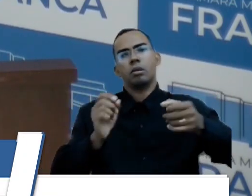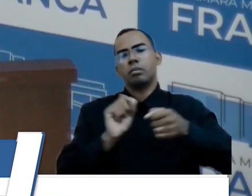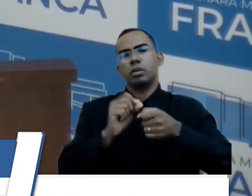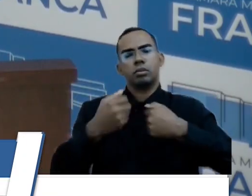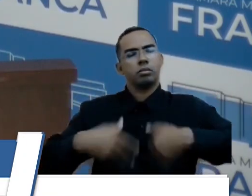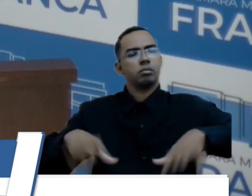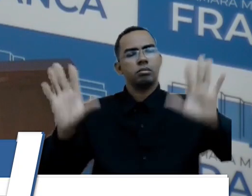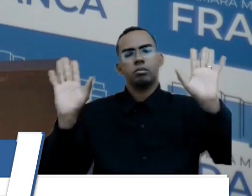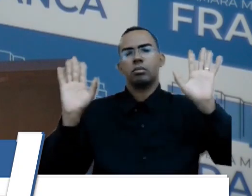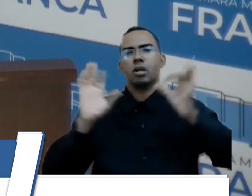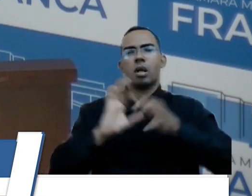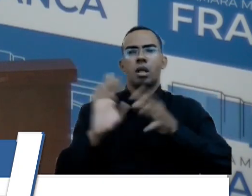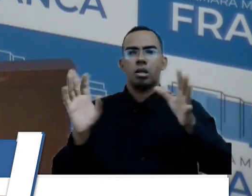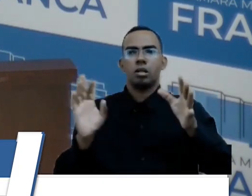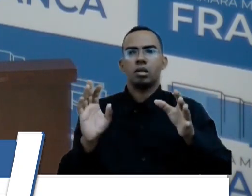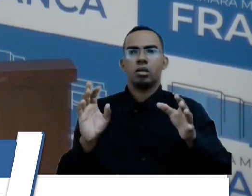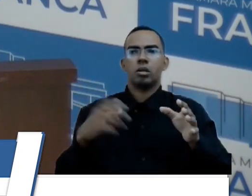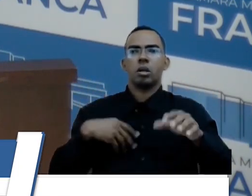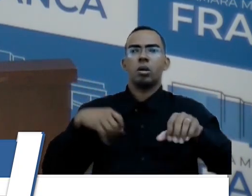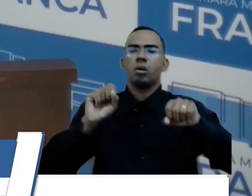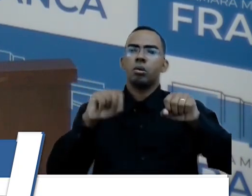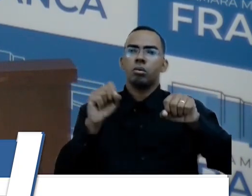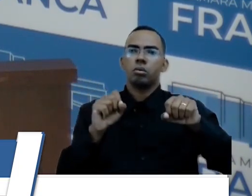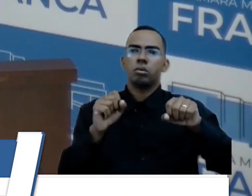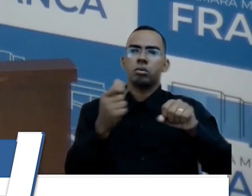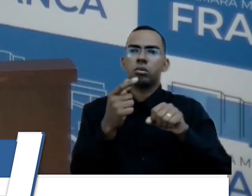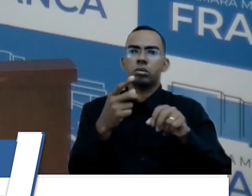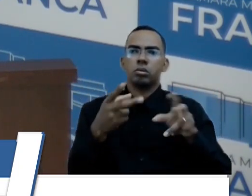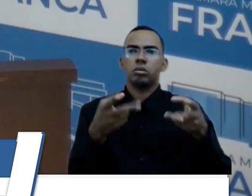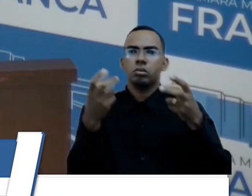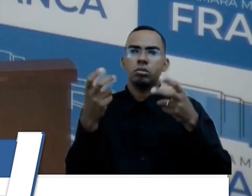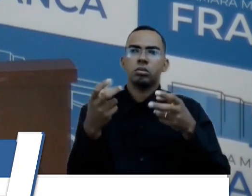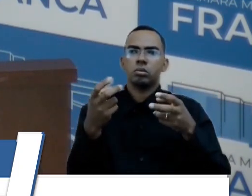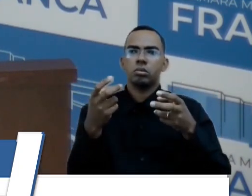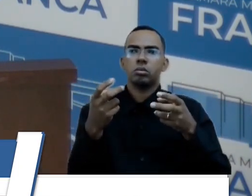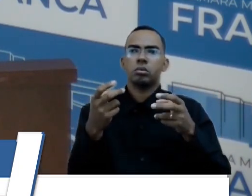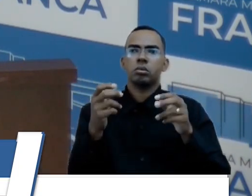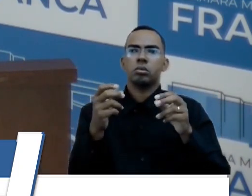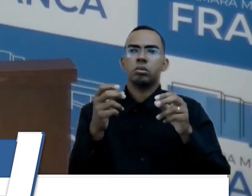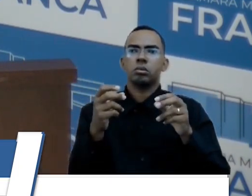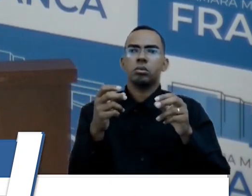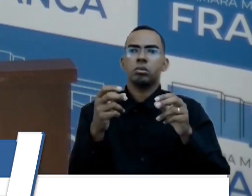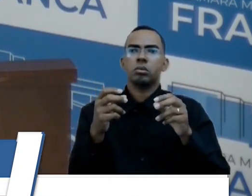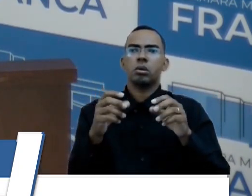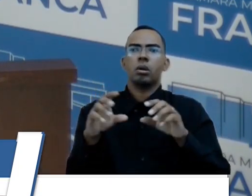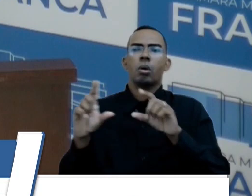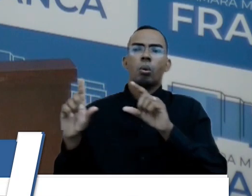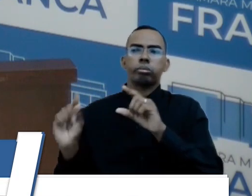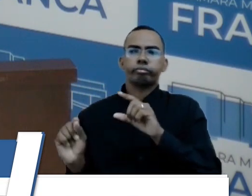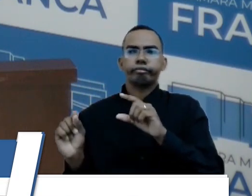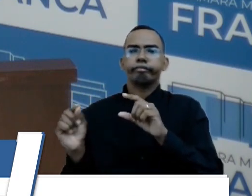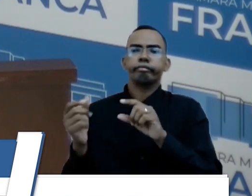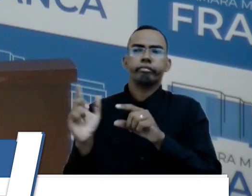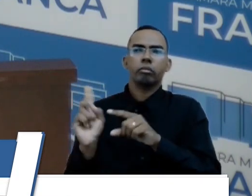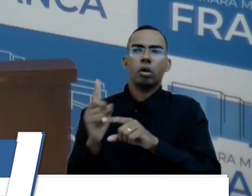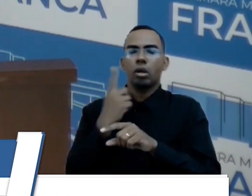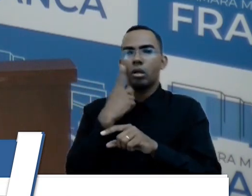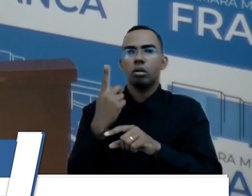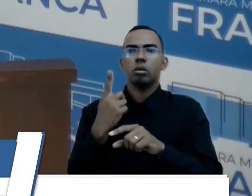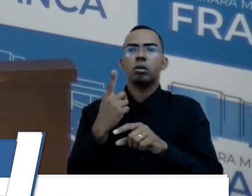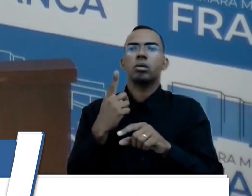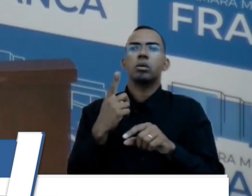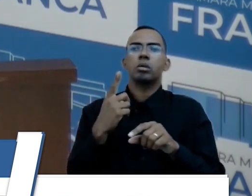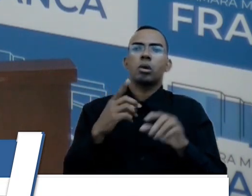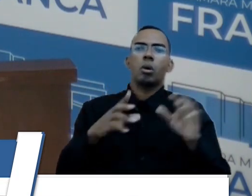feito, porque eu estava com uma moto e eu não percebi, ela estava com a luz de freio queimada, e aí o bandido usa dessas táticas